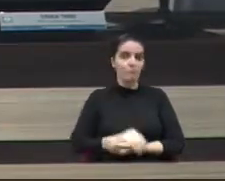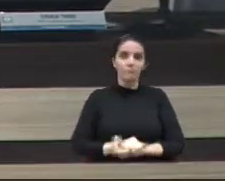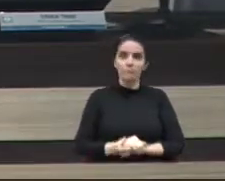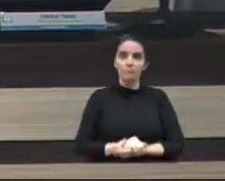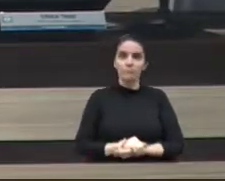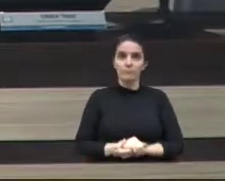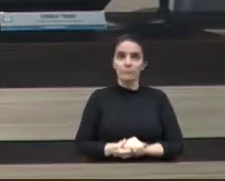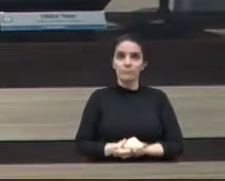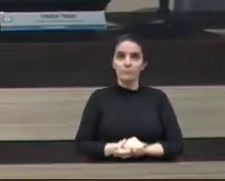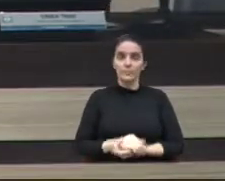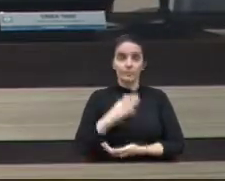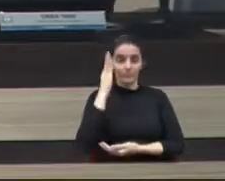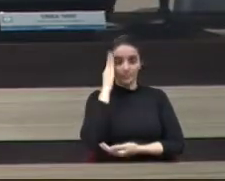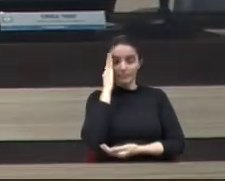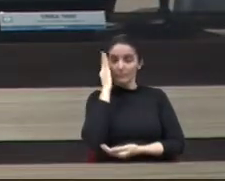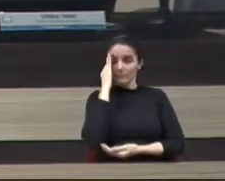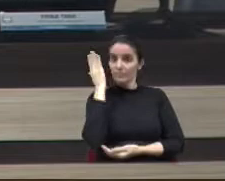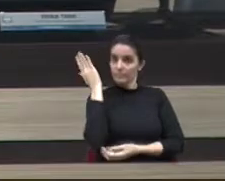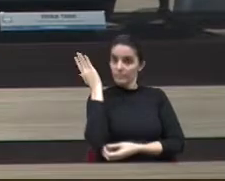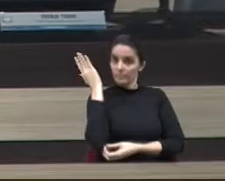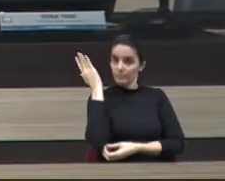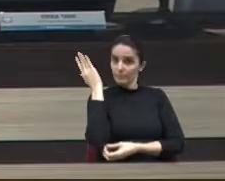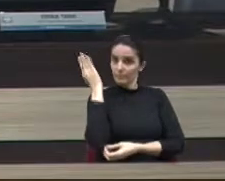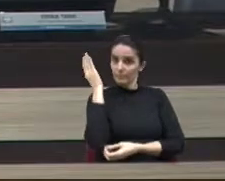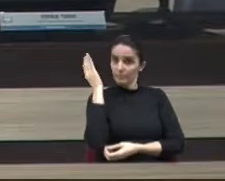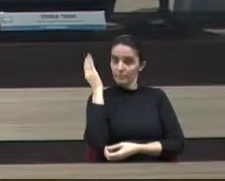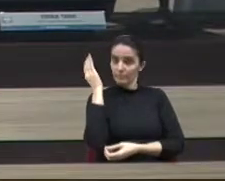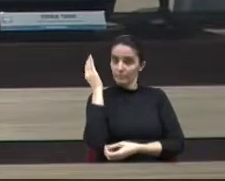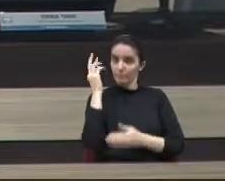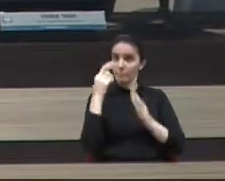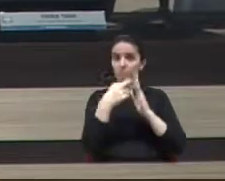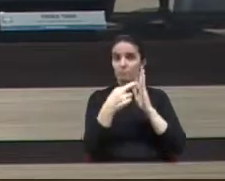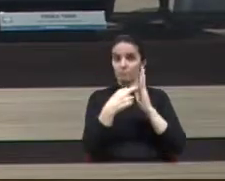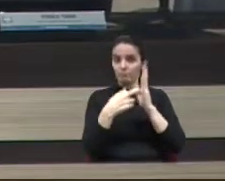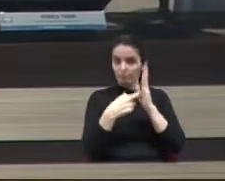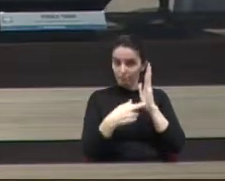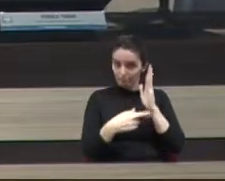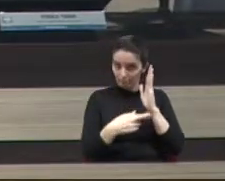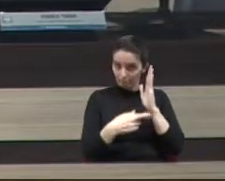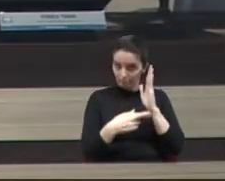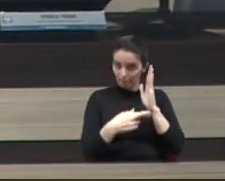a senhora sabe, a senhora sabe como que é o regimento da casa.